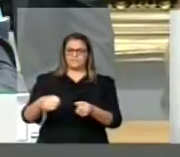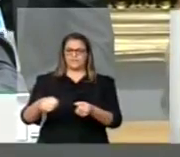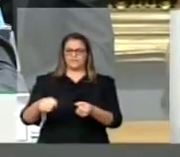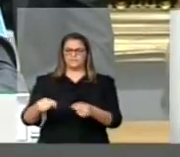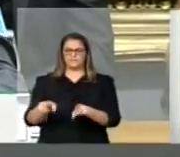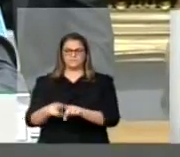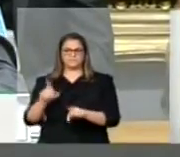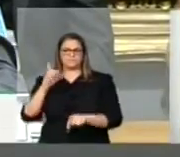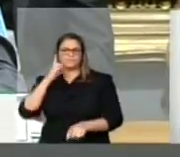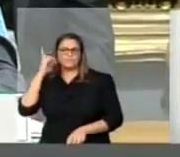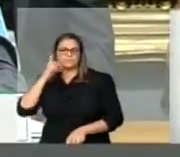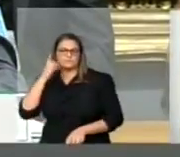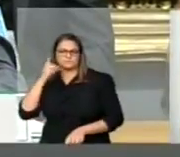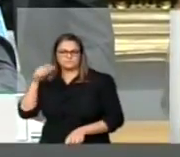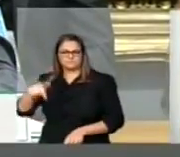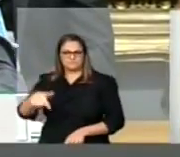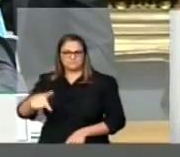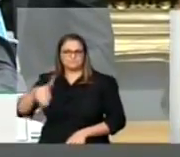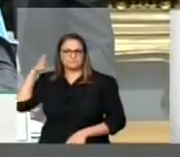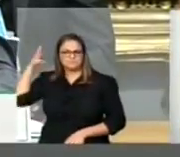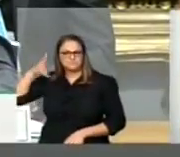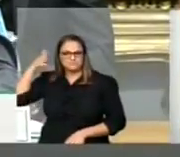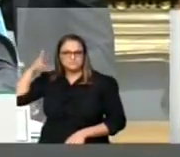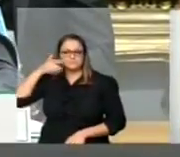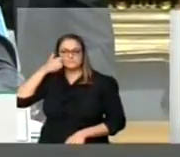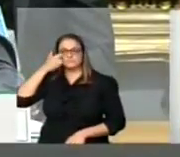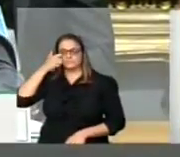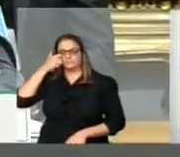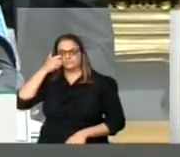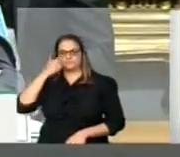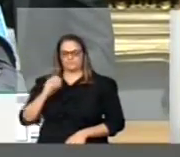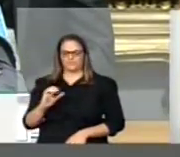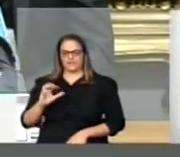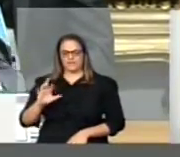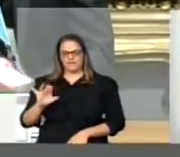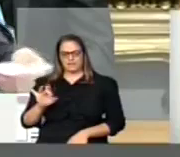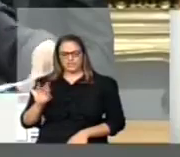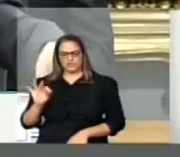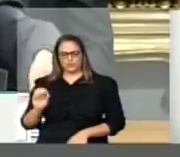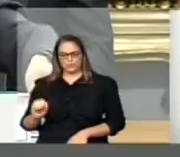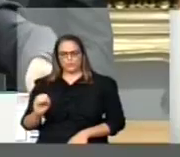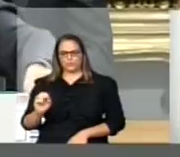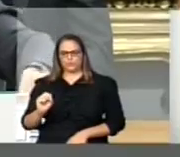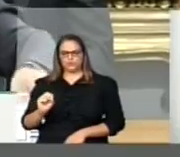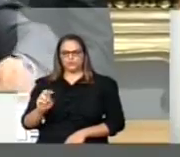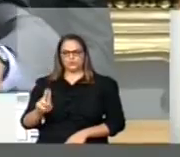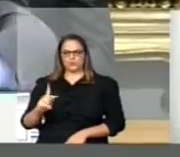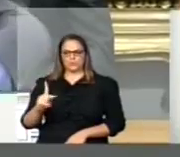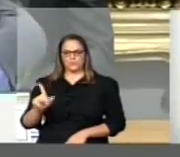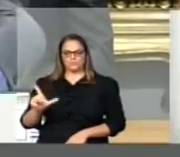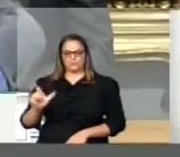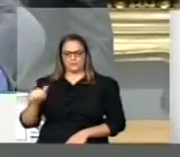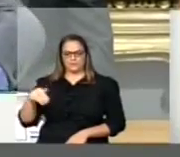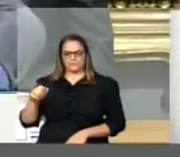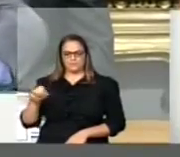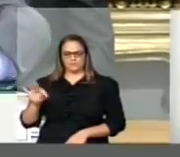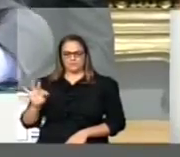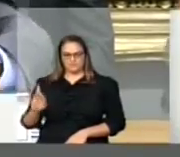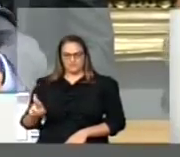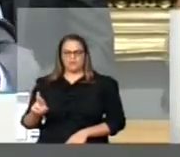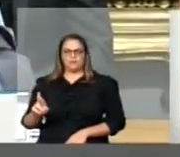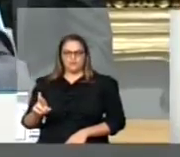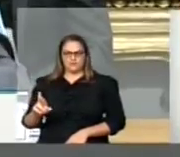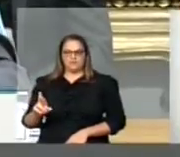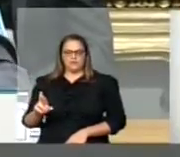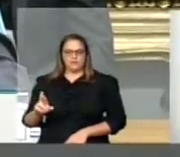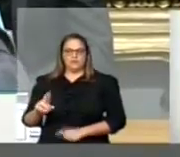desse relator, no último debate aqui de sexta-feira, os créditos suplementares abertos pelos referidos